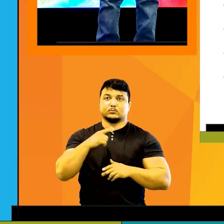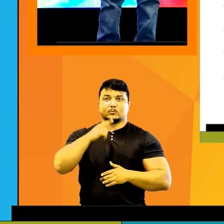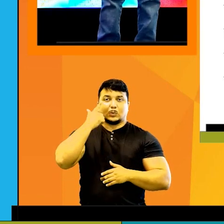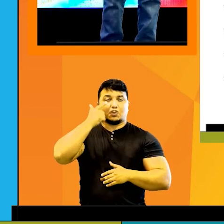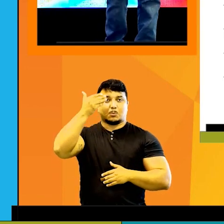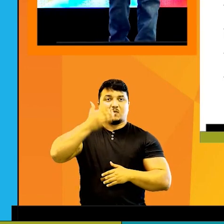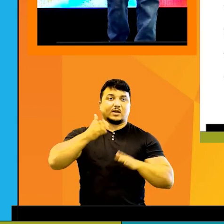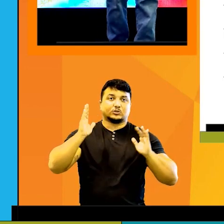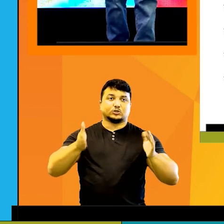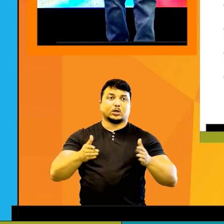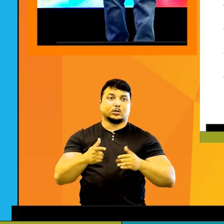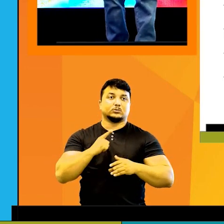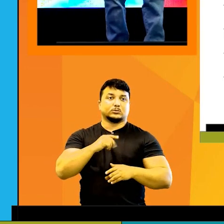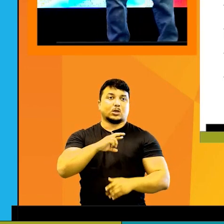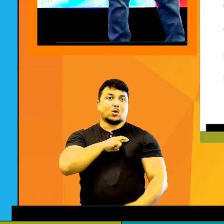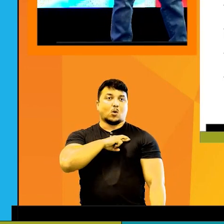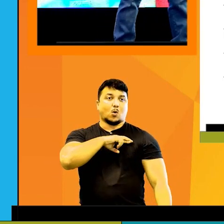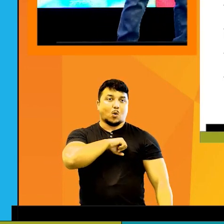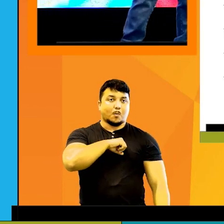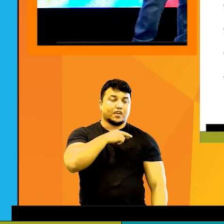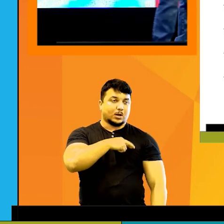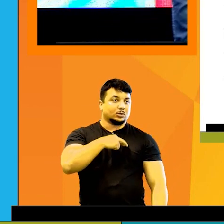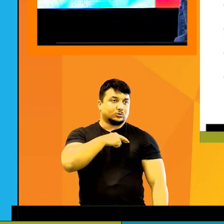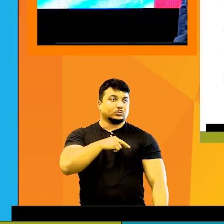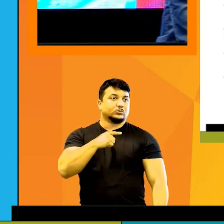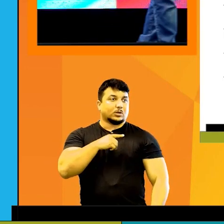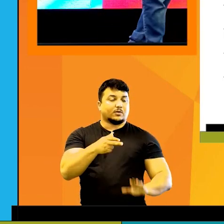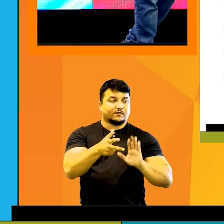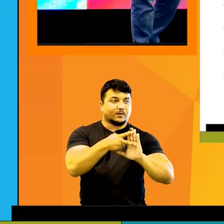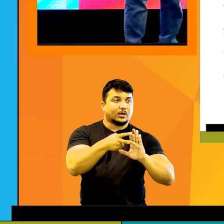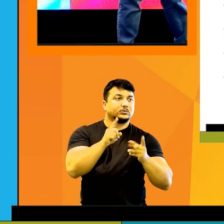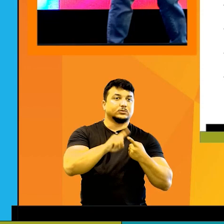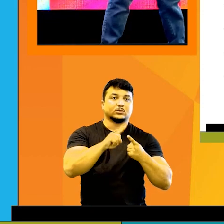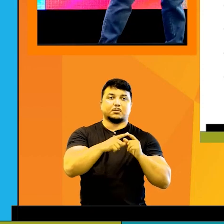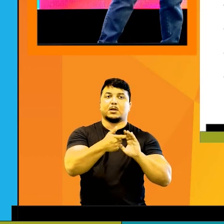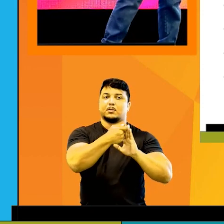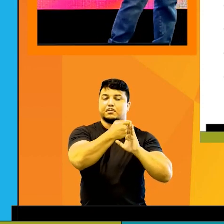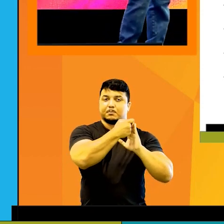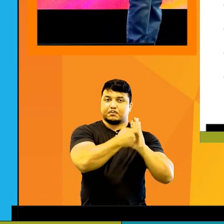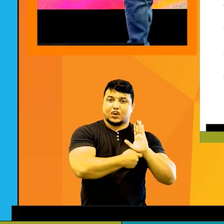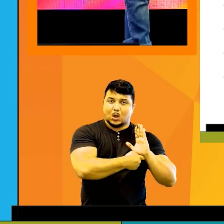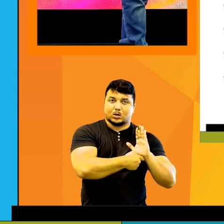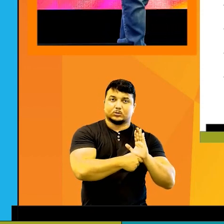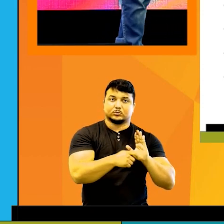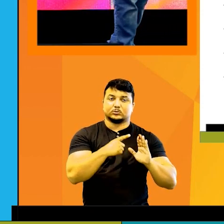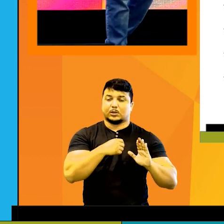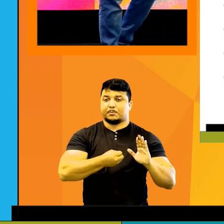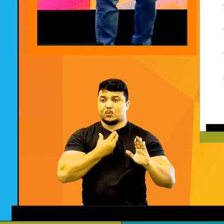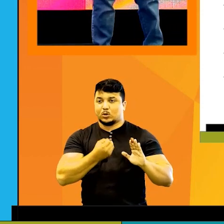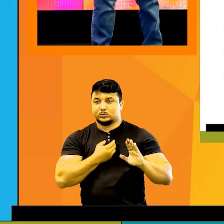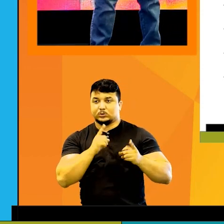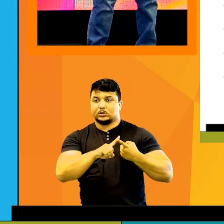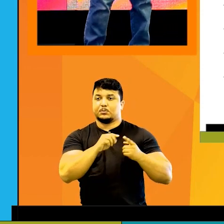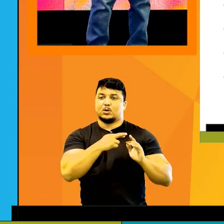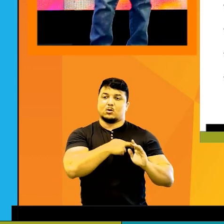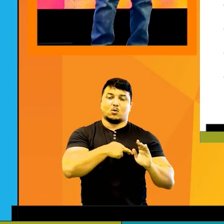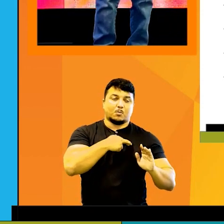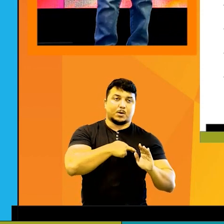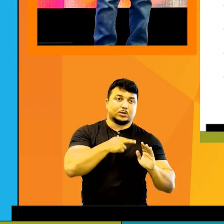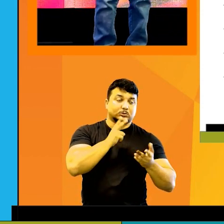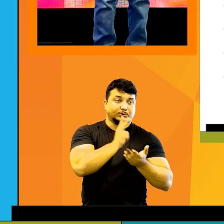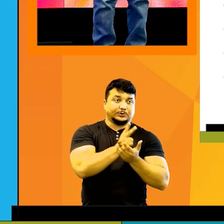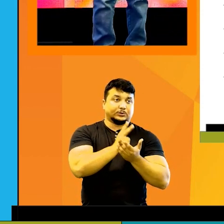comprovado que o escritor romântico, tanto em verso quanto em prosa, tanto na poesia quanto no romance, demonstrou